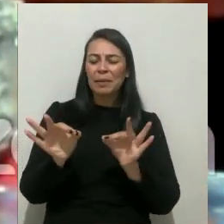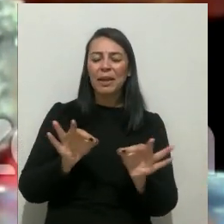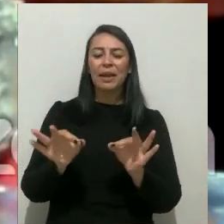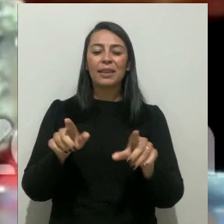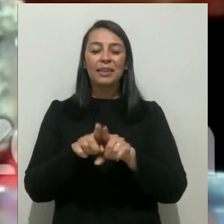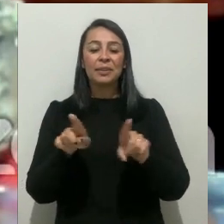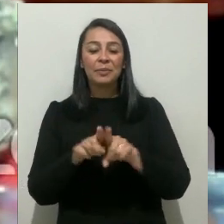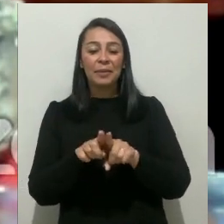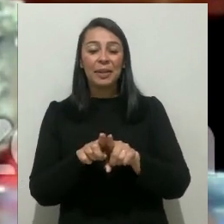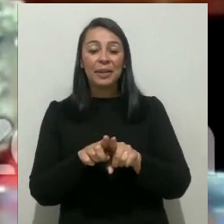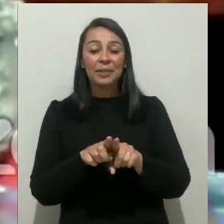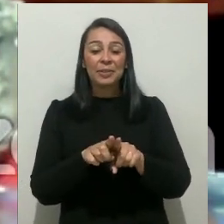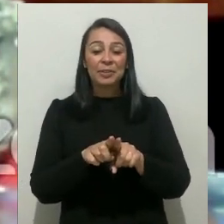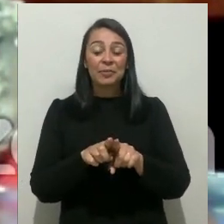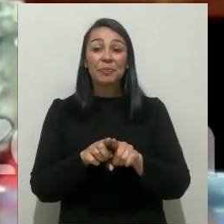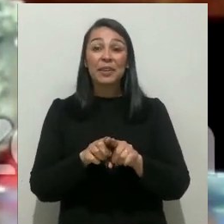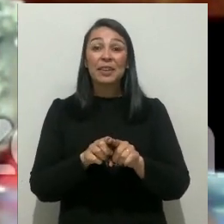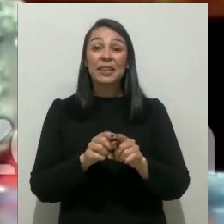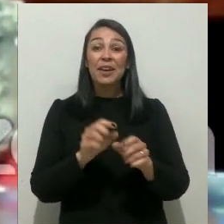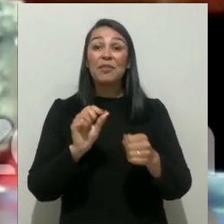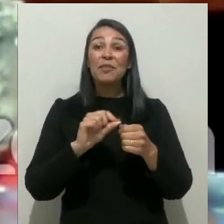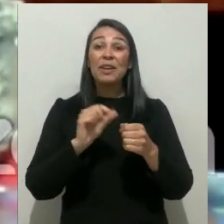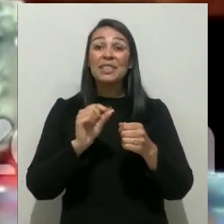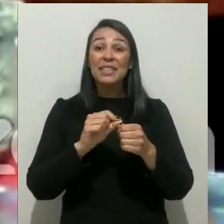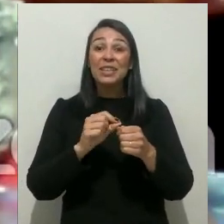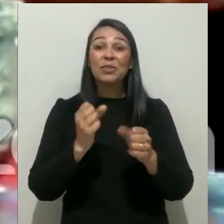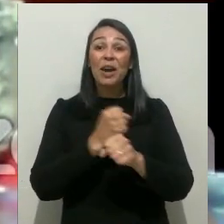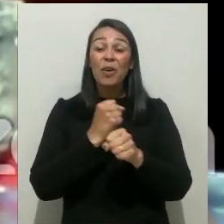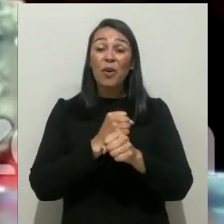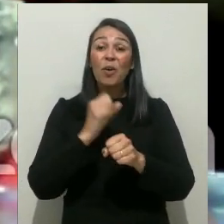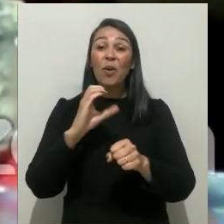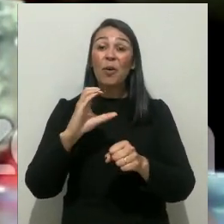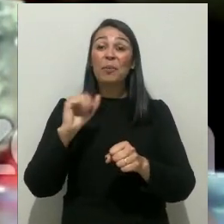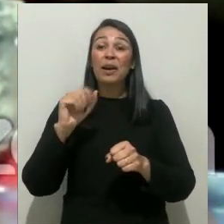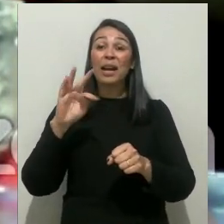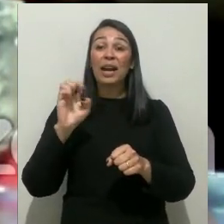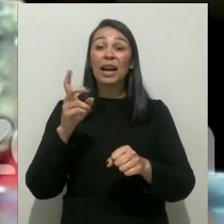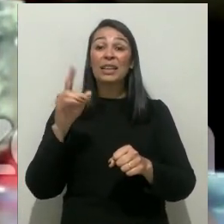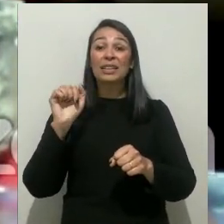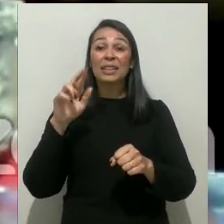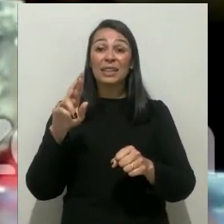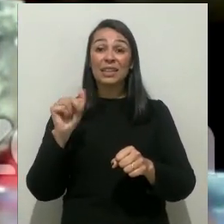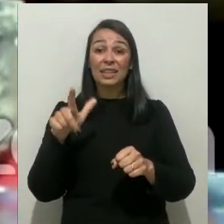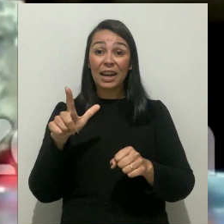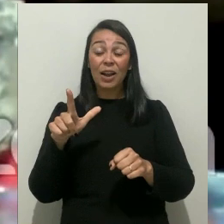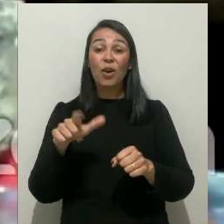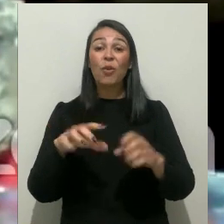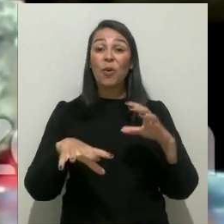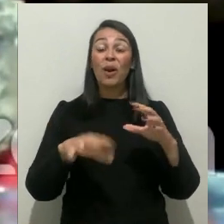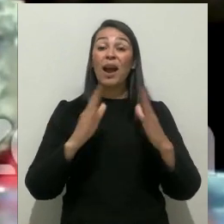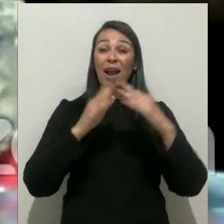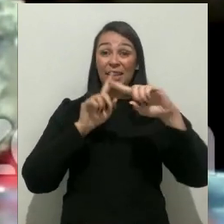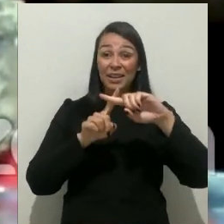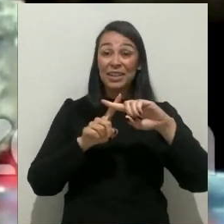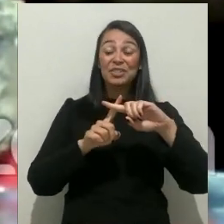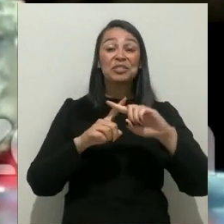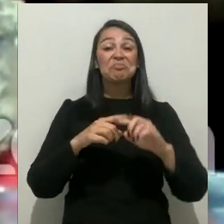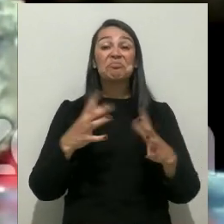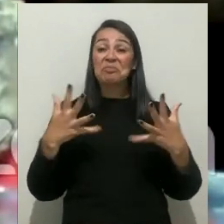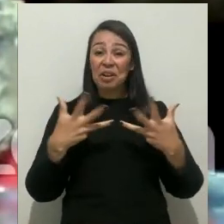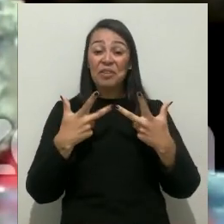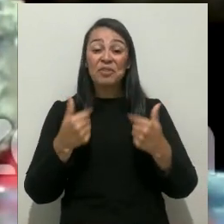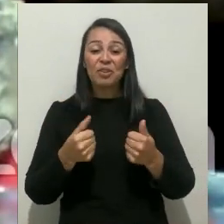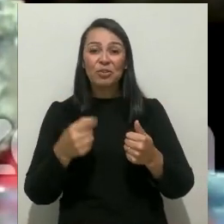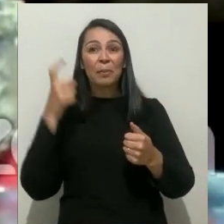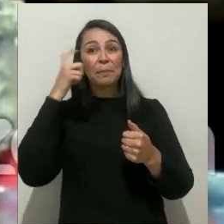projeto, enquanto ele estava terminando a catedral. Eu achei isso incrível, porque uma construção, obra, já estava, e